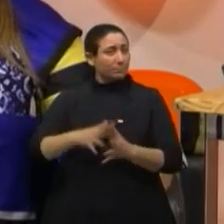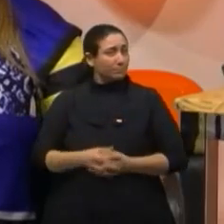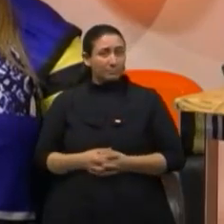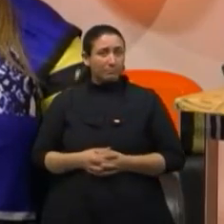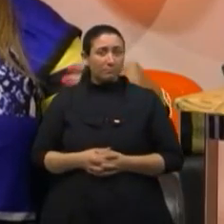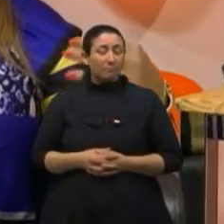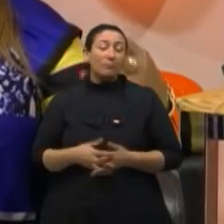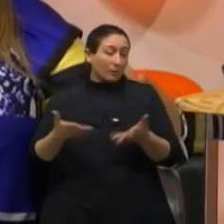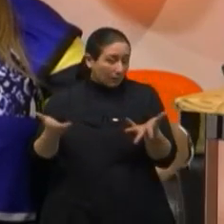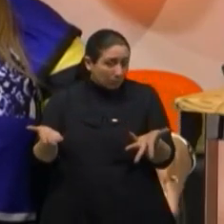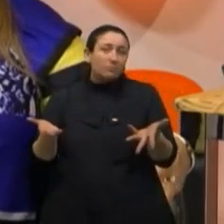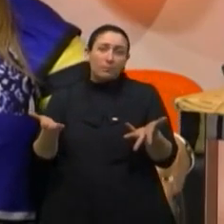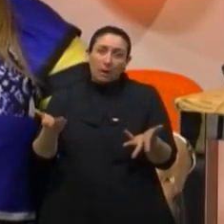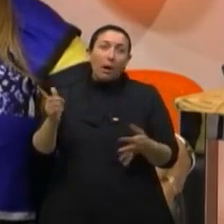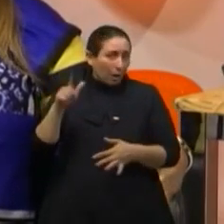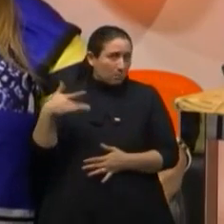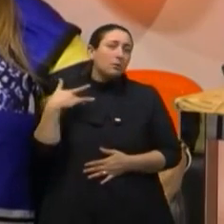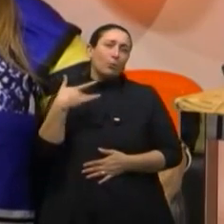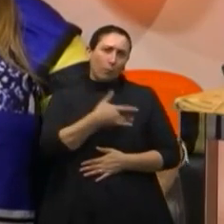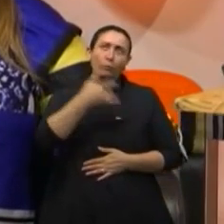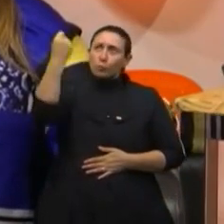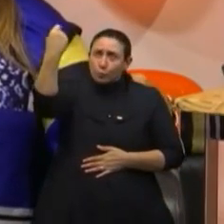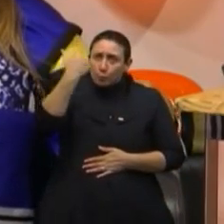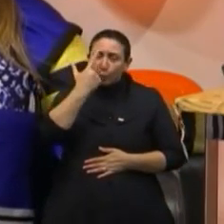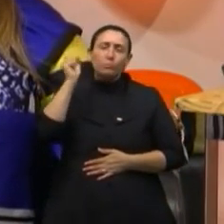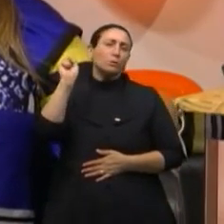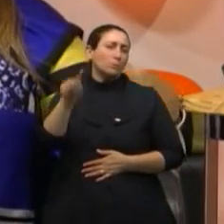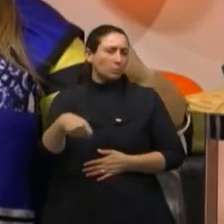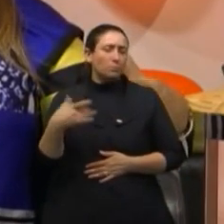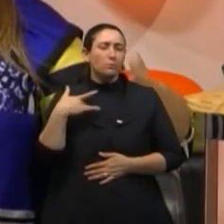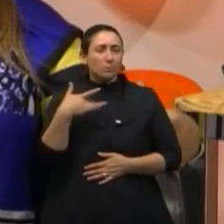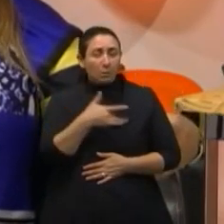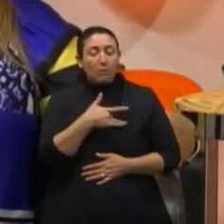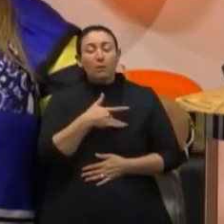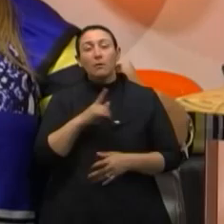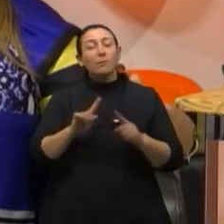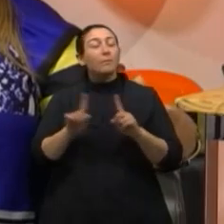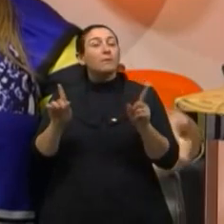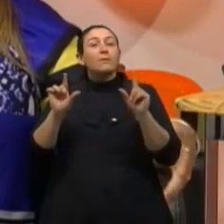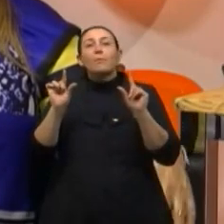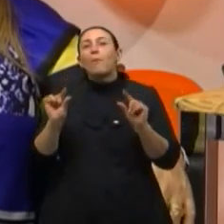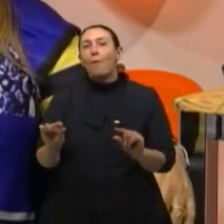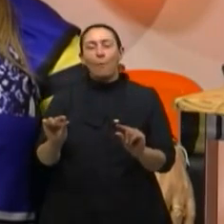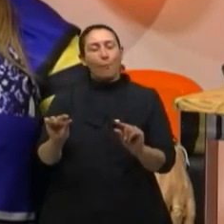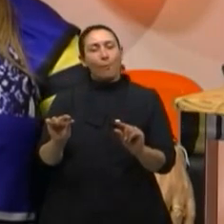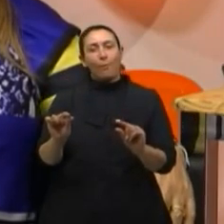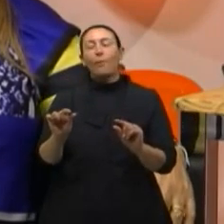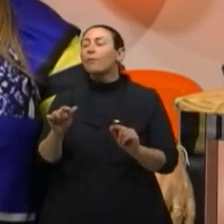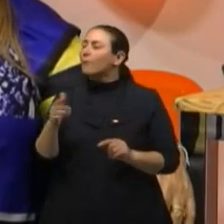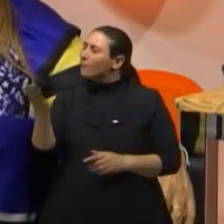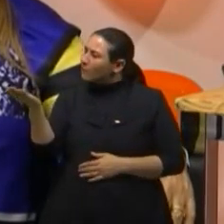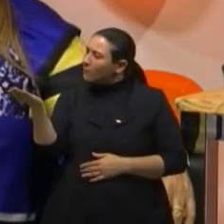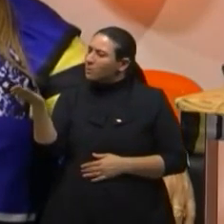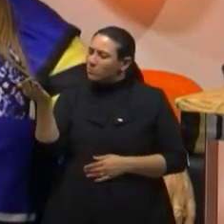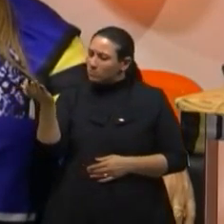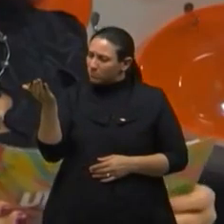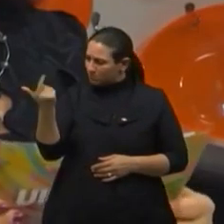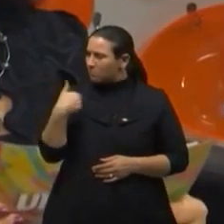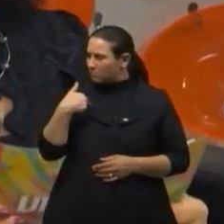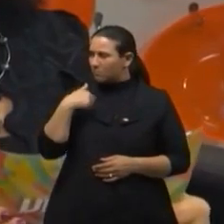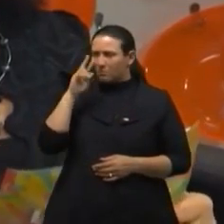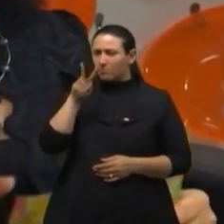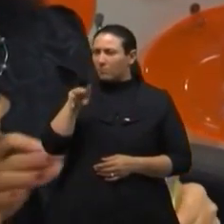é é saudável né mas é muito pouca fonte é tá mas aí aí eu quero um detalhe nesse sol